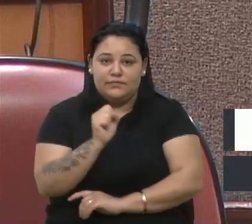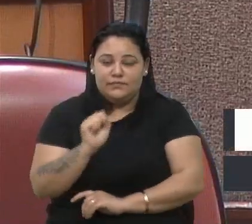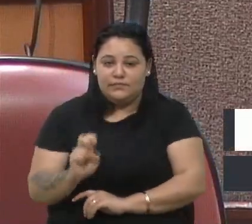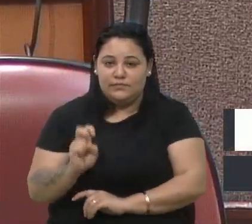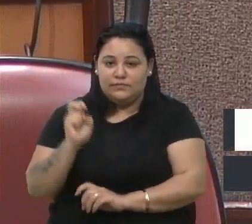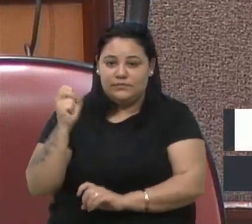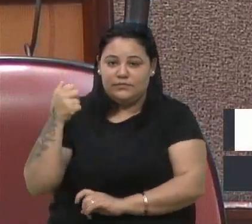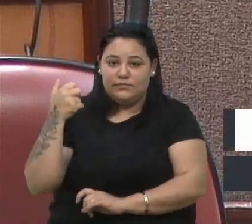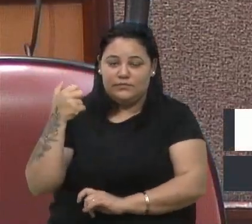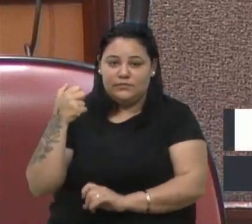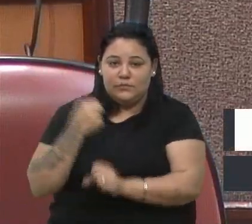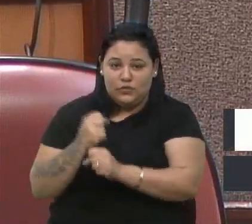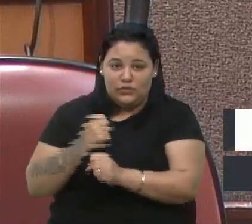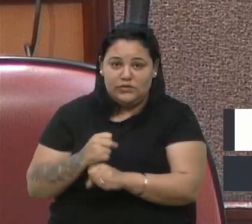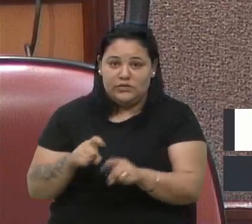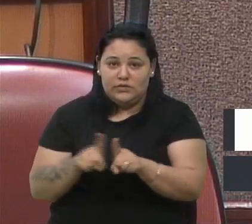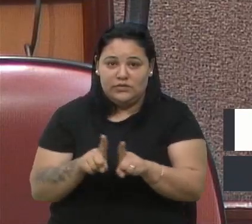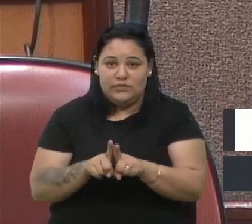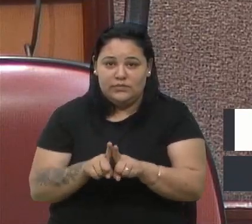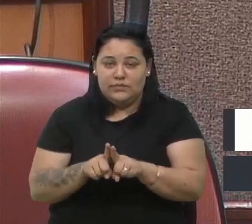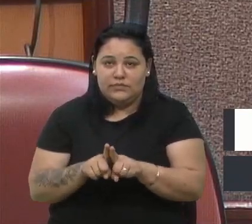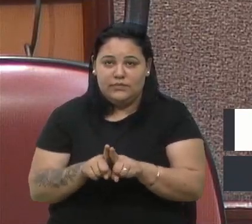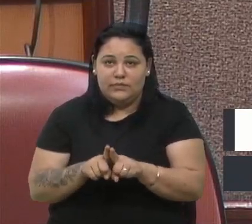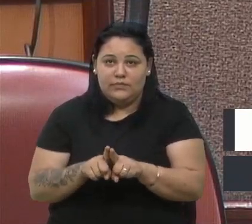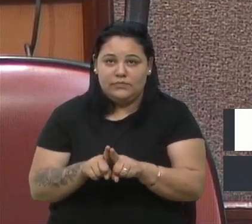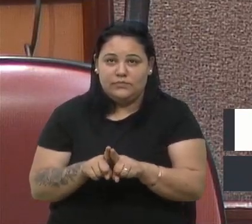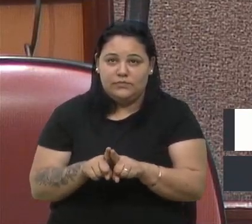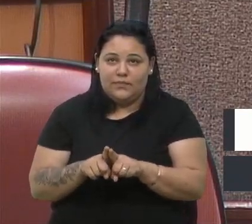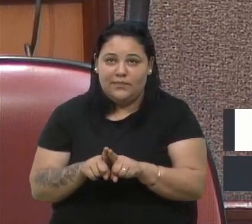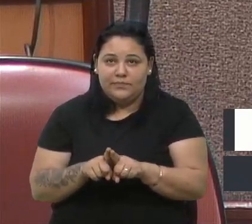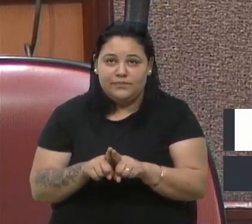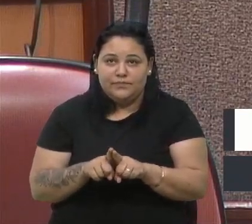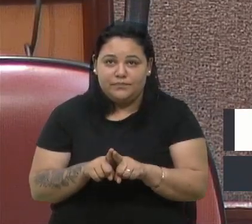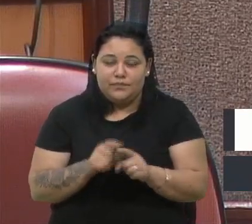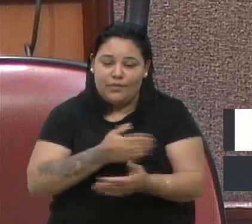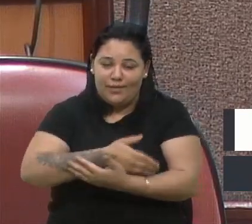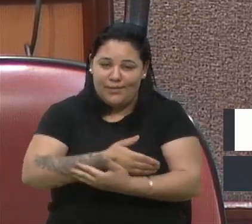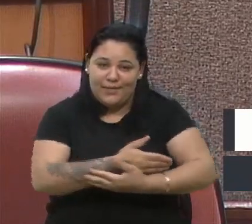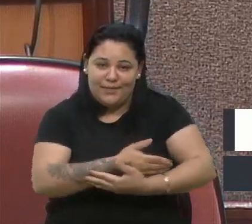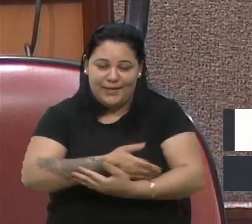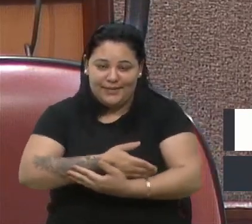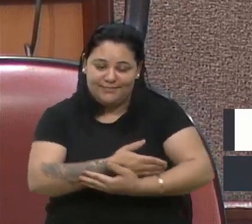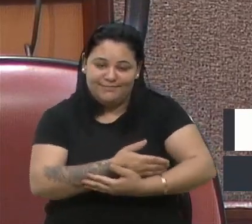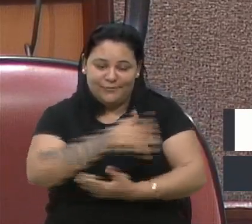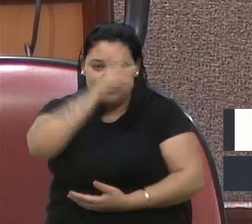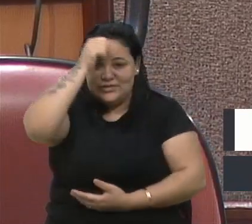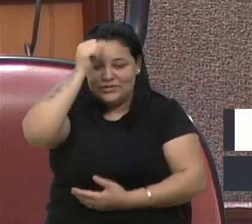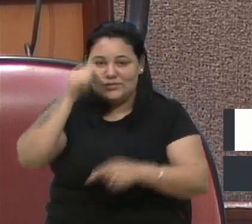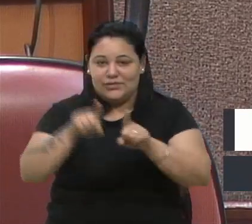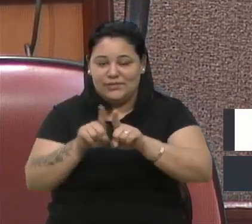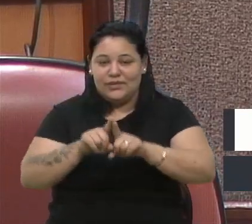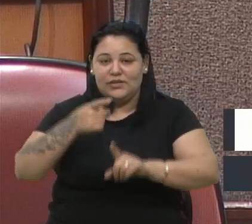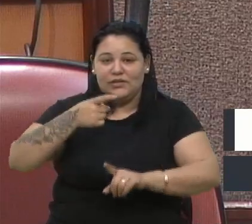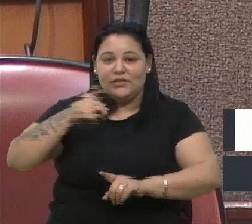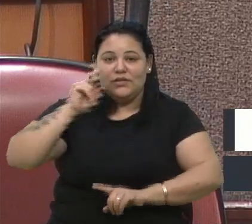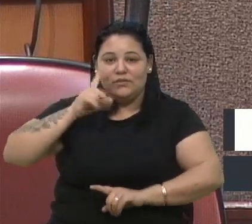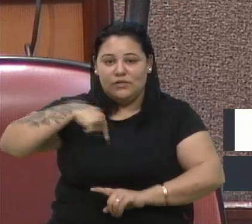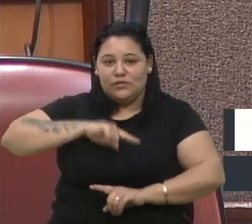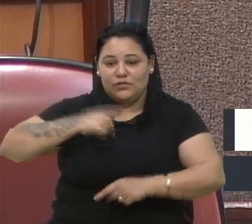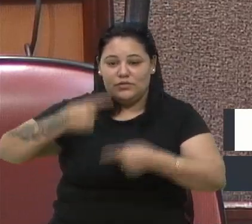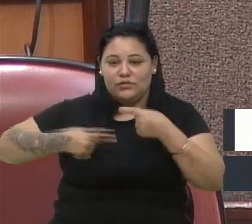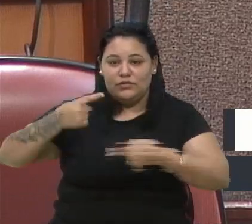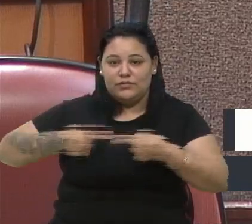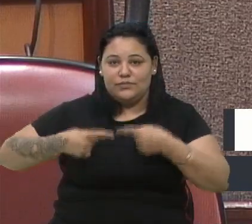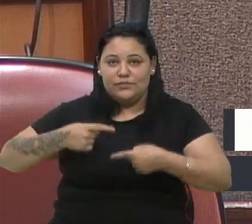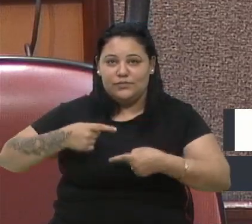e tomara que assuma o materno-infantil, o serviço materno-infantil do município, né? Porque nós estamos discutindo isso, provavelmente será